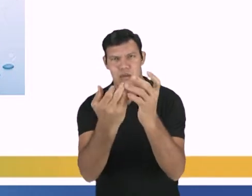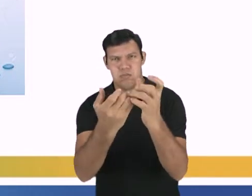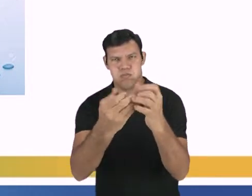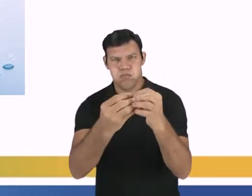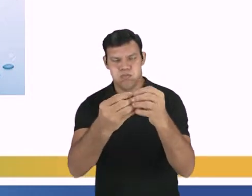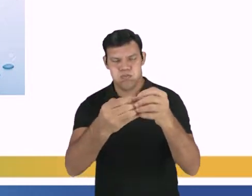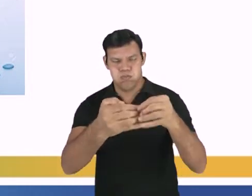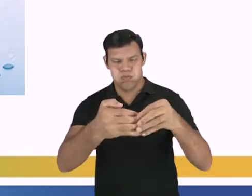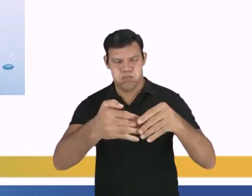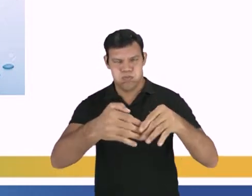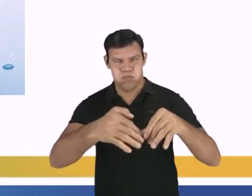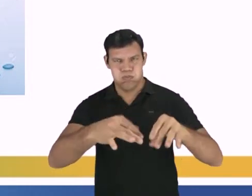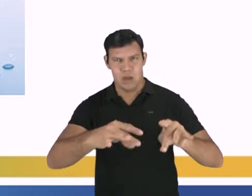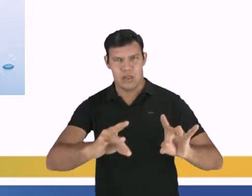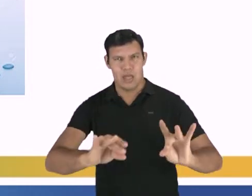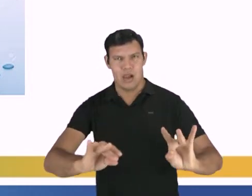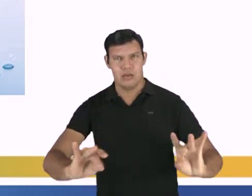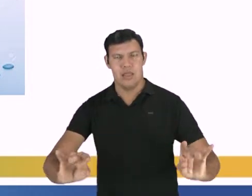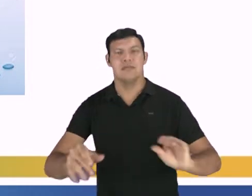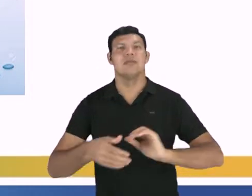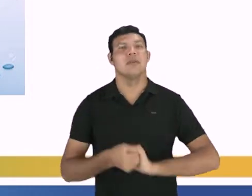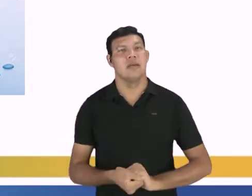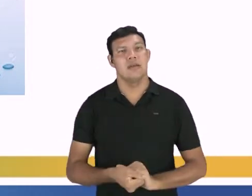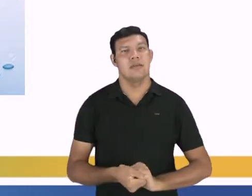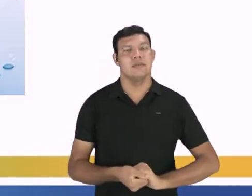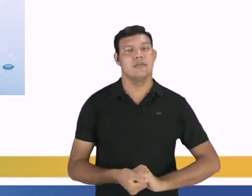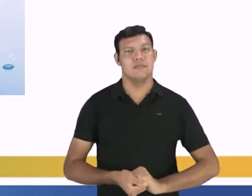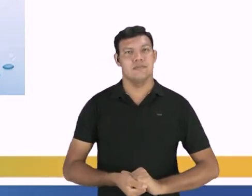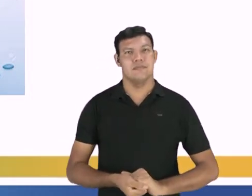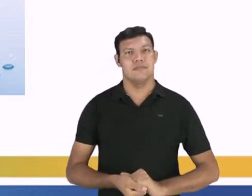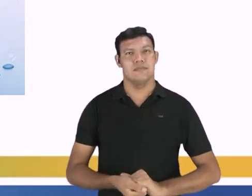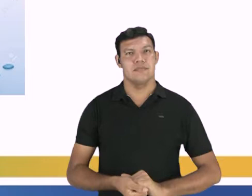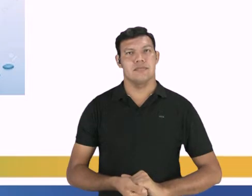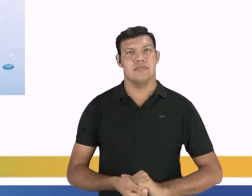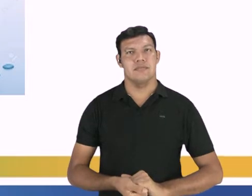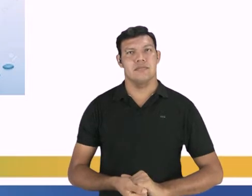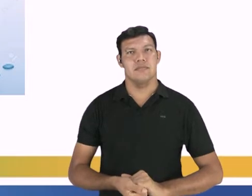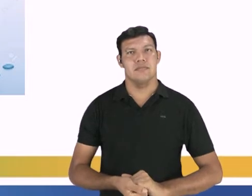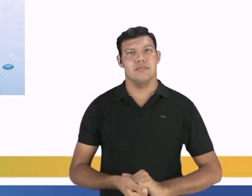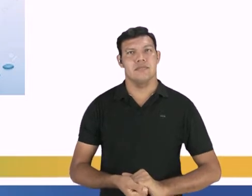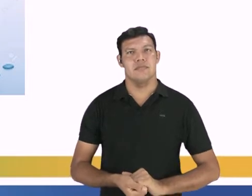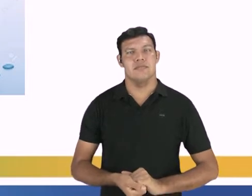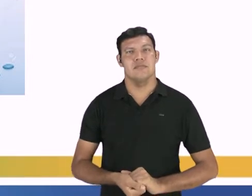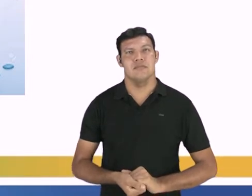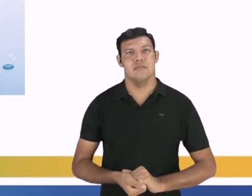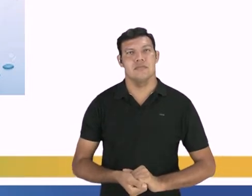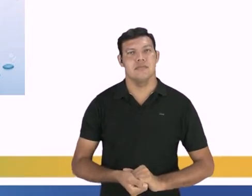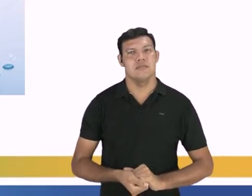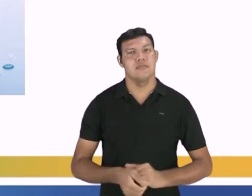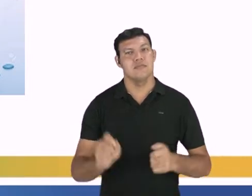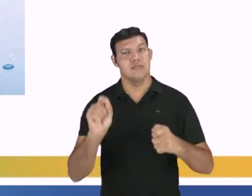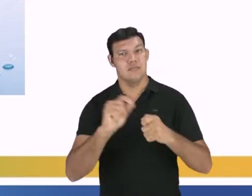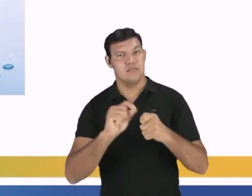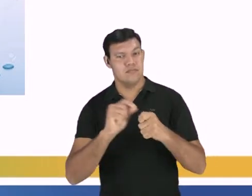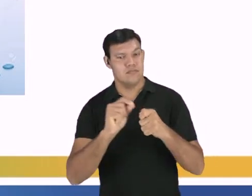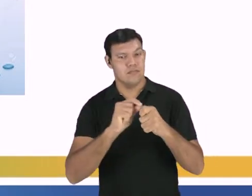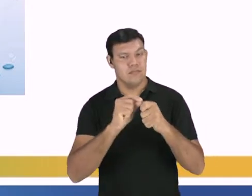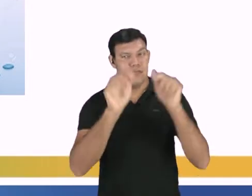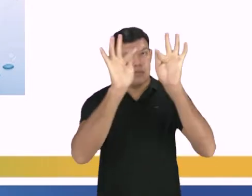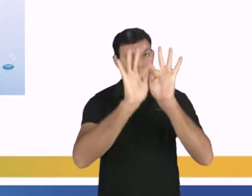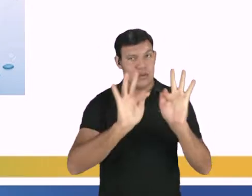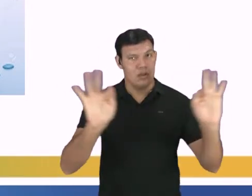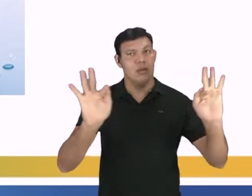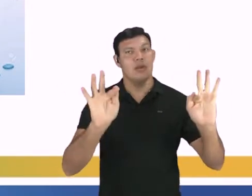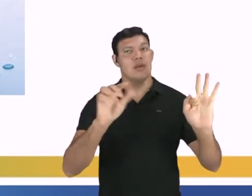frase é do 0 condicional. E para a construção dessa frase, nós